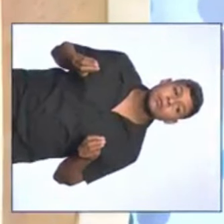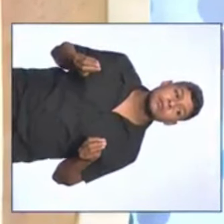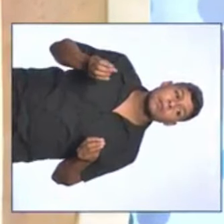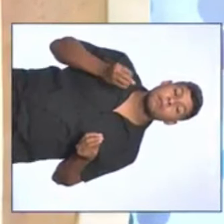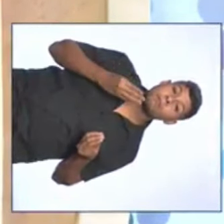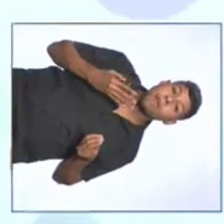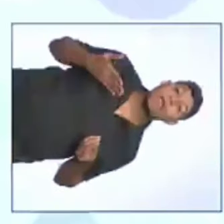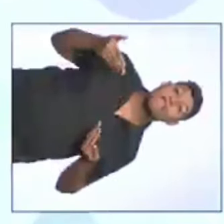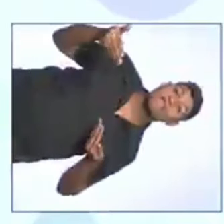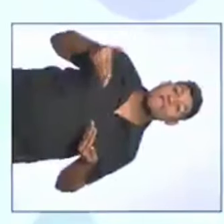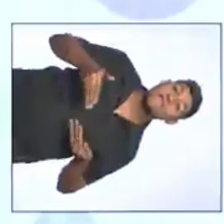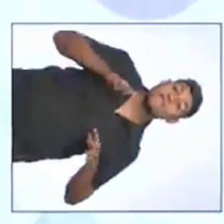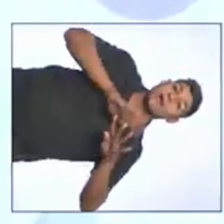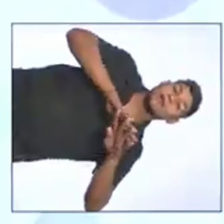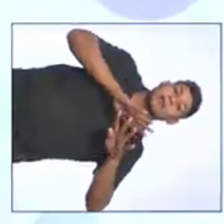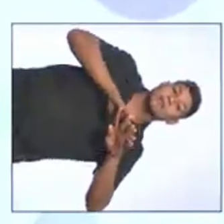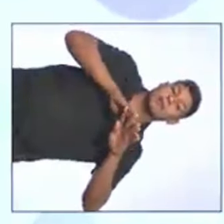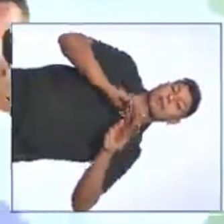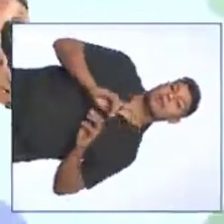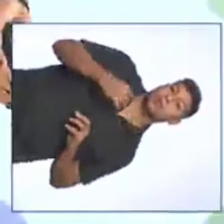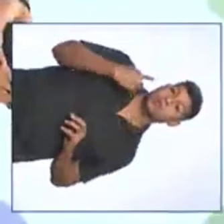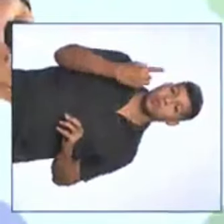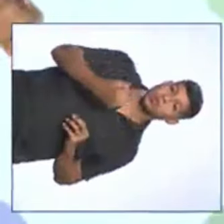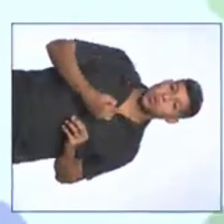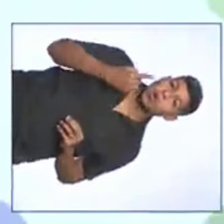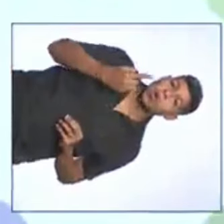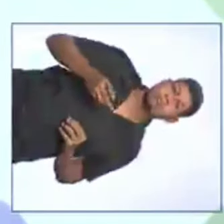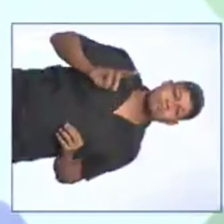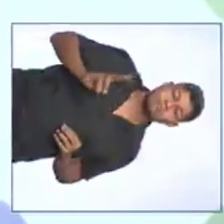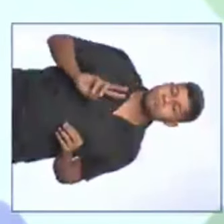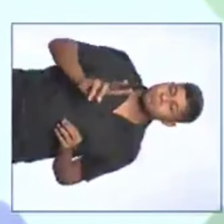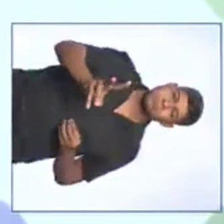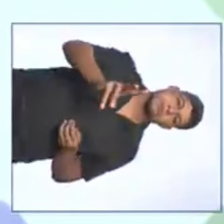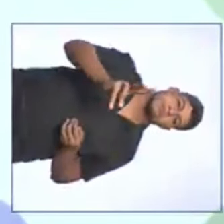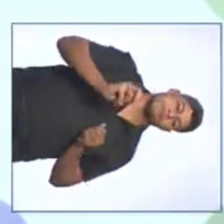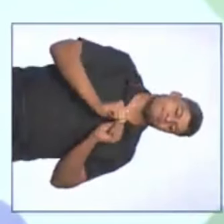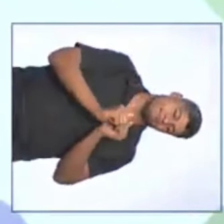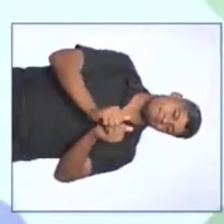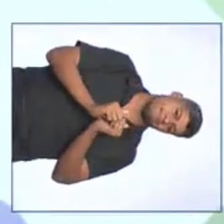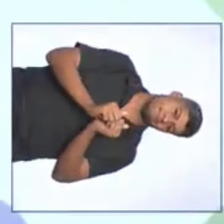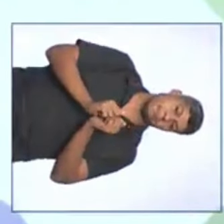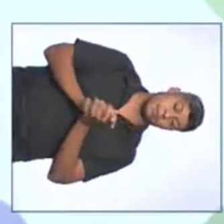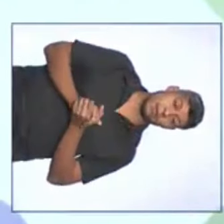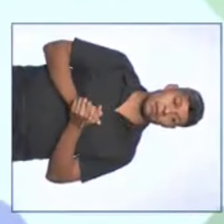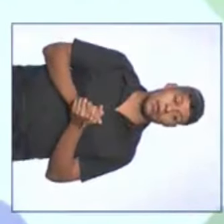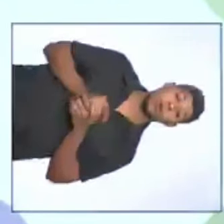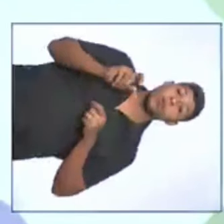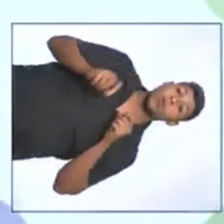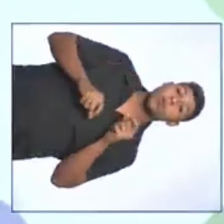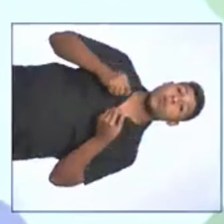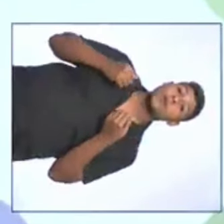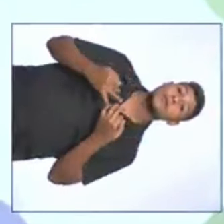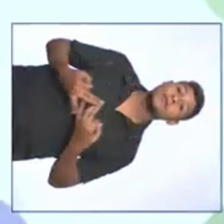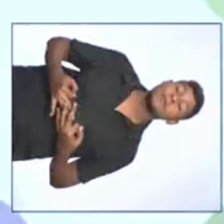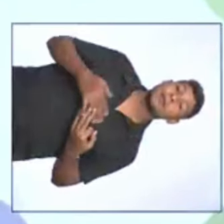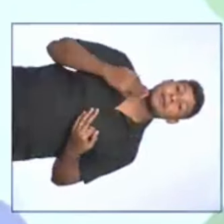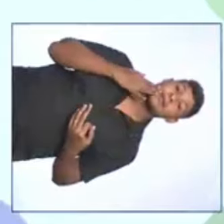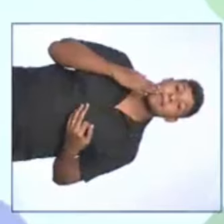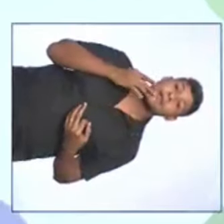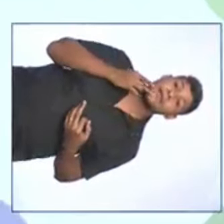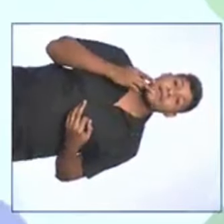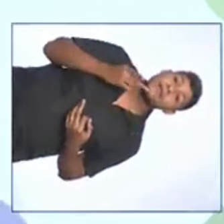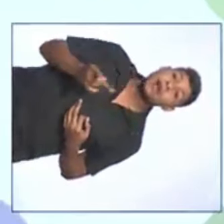-vindos ao mundo da matemática. Todos nós estamos no mesmo barco. Então, o que a gente coloca para vocês é que quando a gente